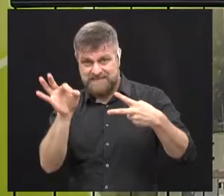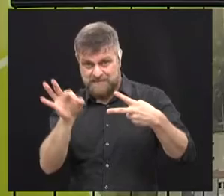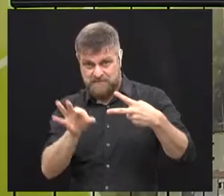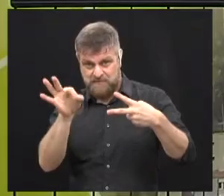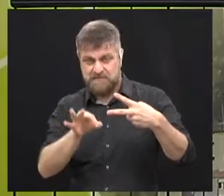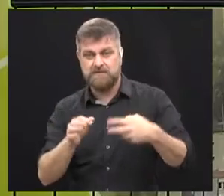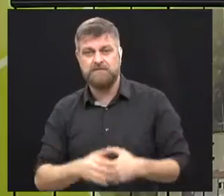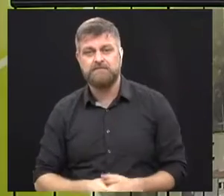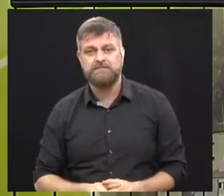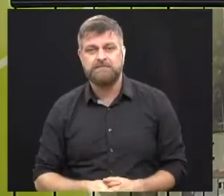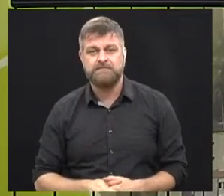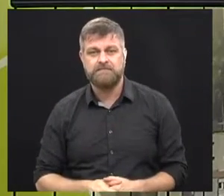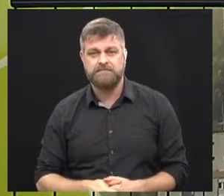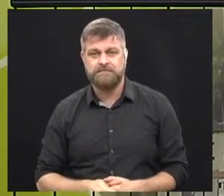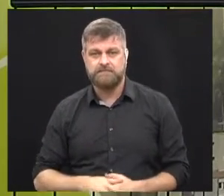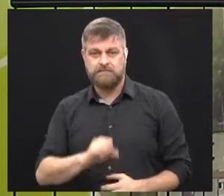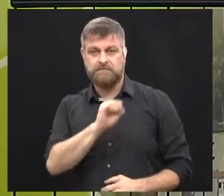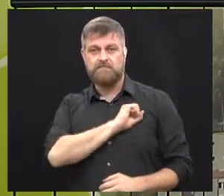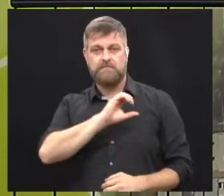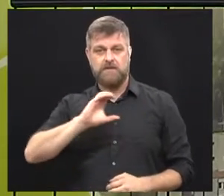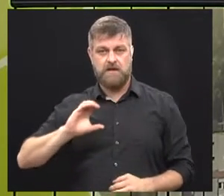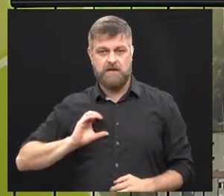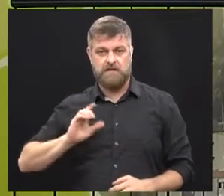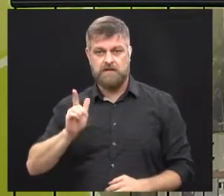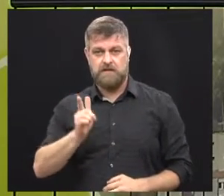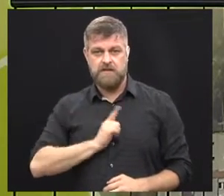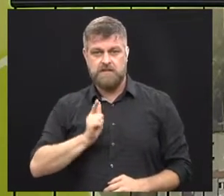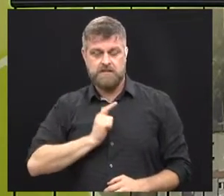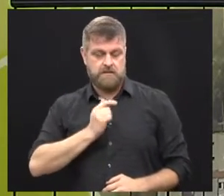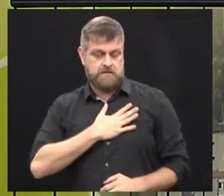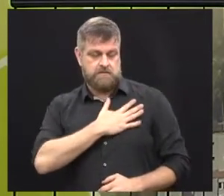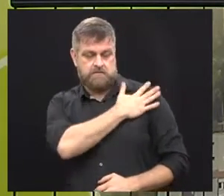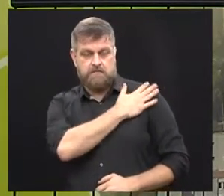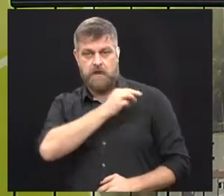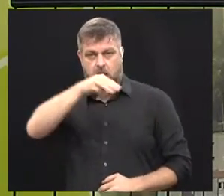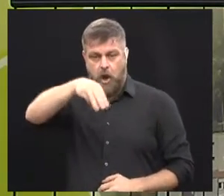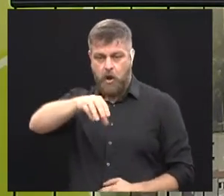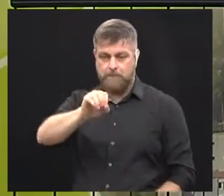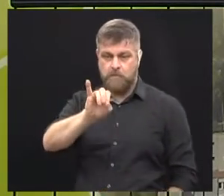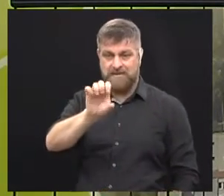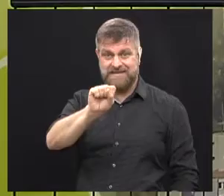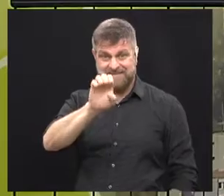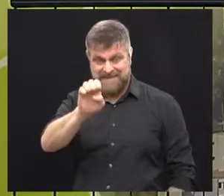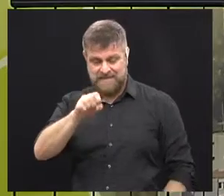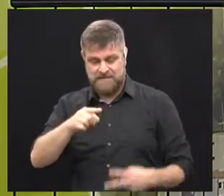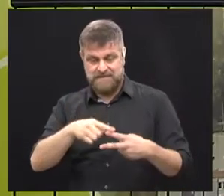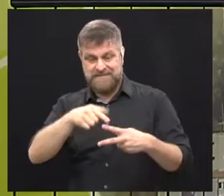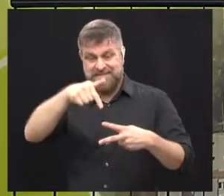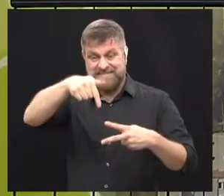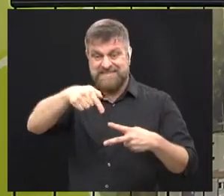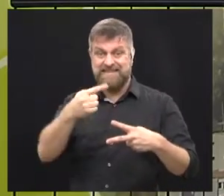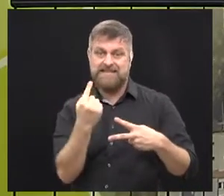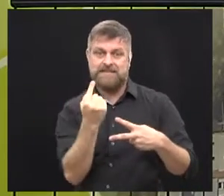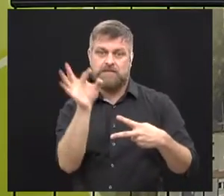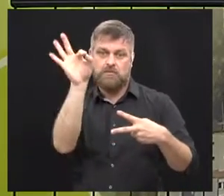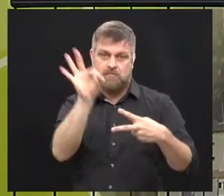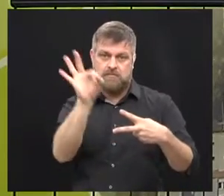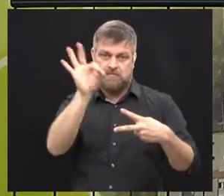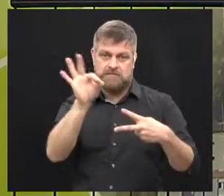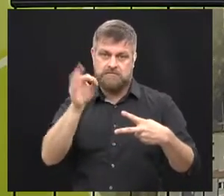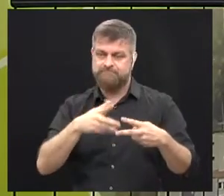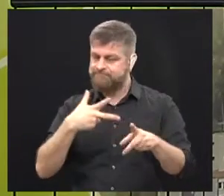46% dos votos. Santa Catarina, atualizando, em Comandante Moisés, PSC, tem 71% dos